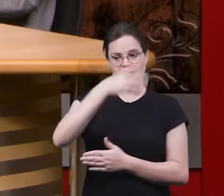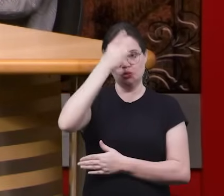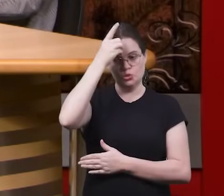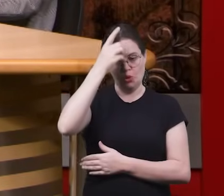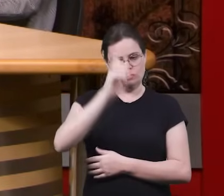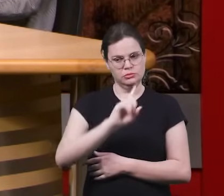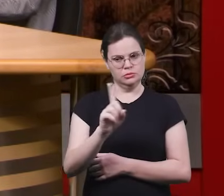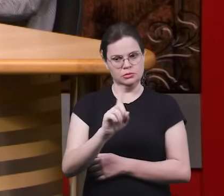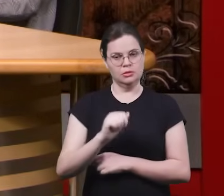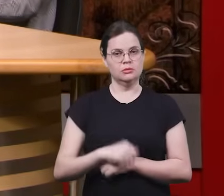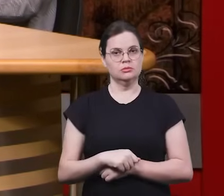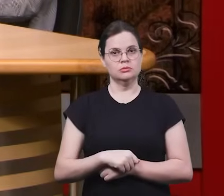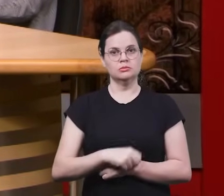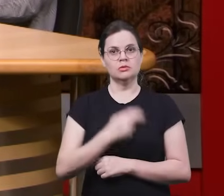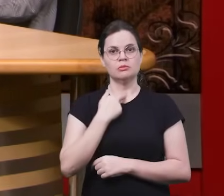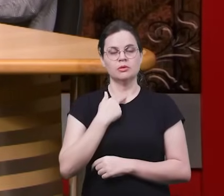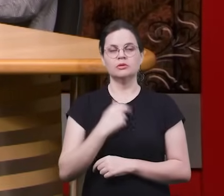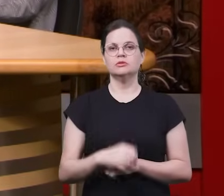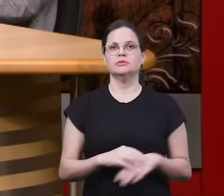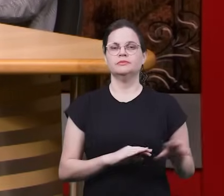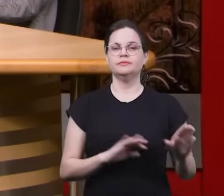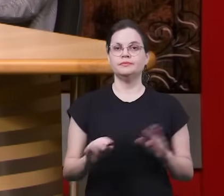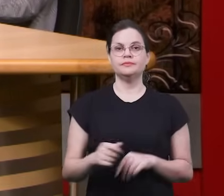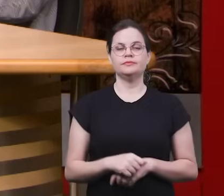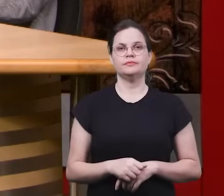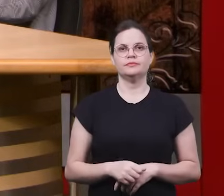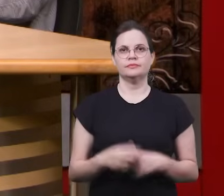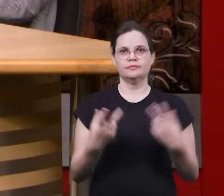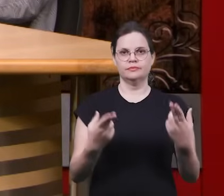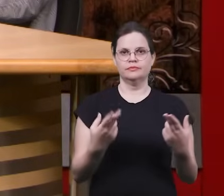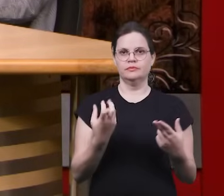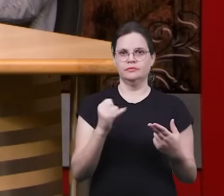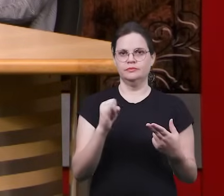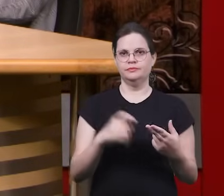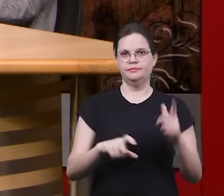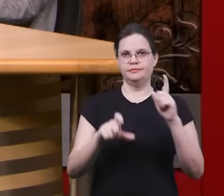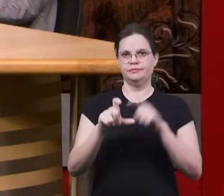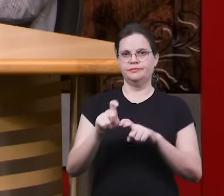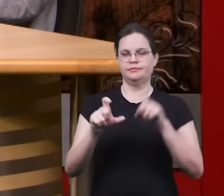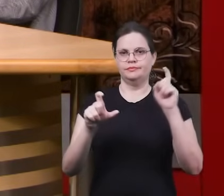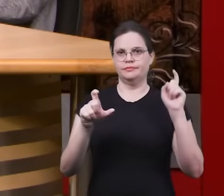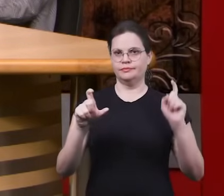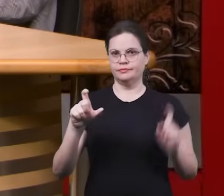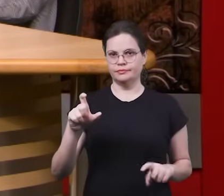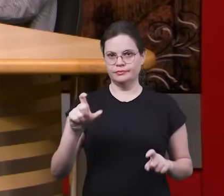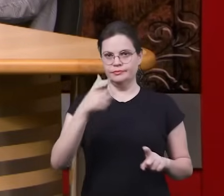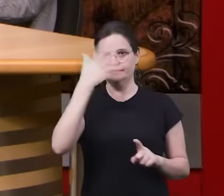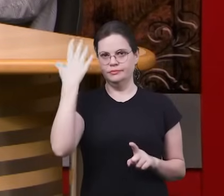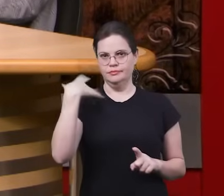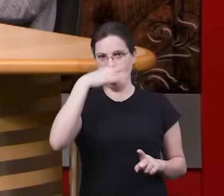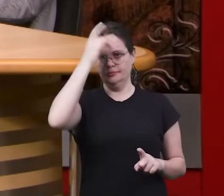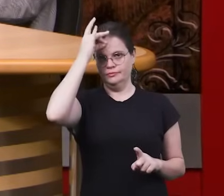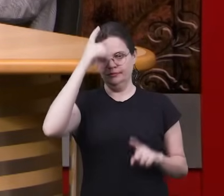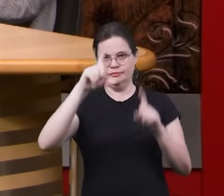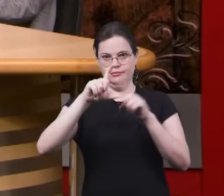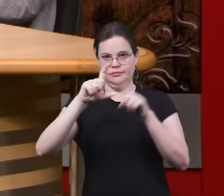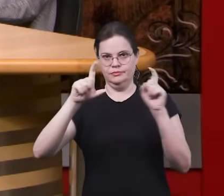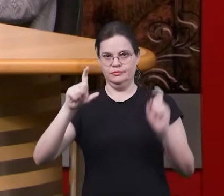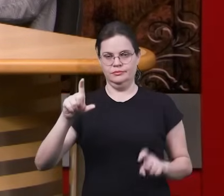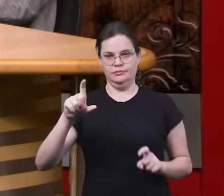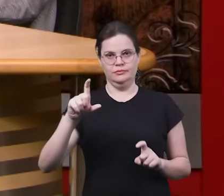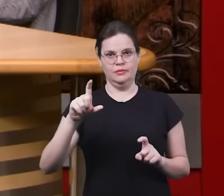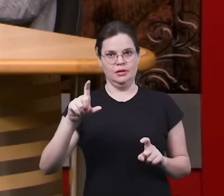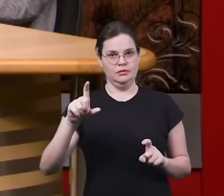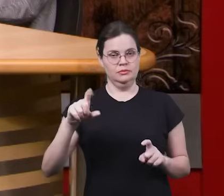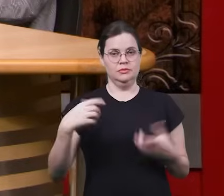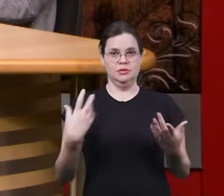você... Aí você falou muito bem. Quando você perde o cajado... O que é o cajado? O cajado é a